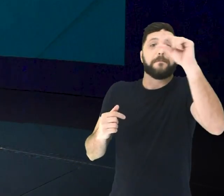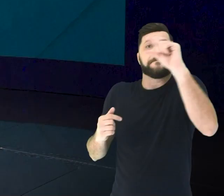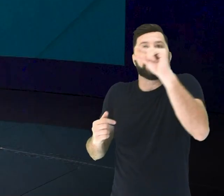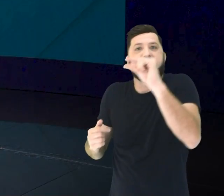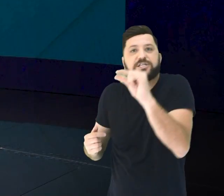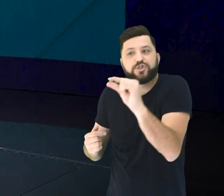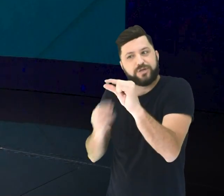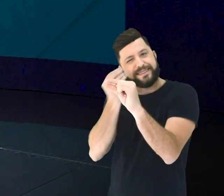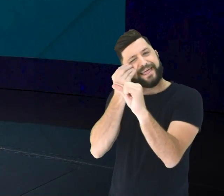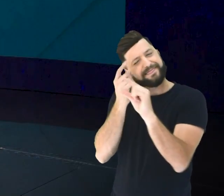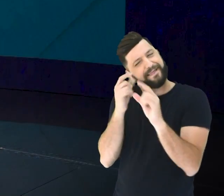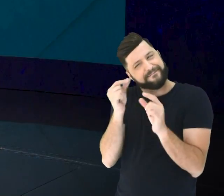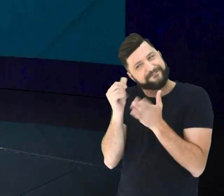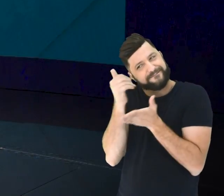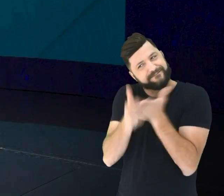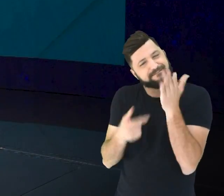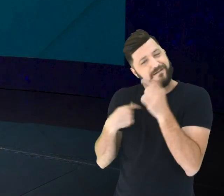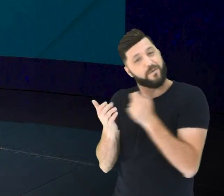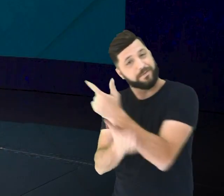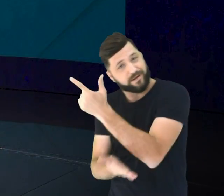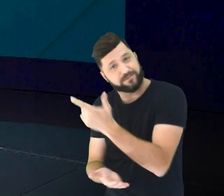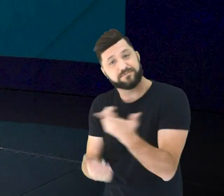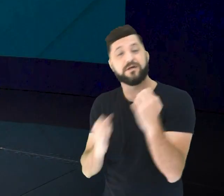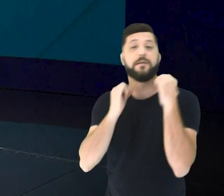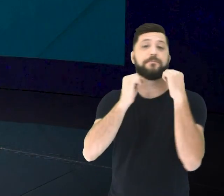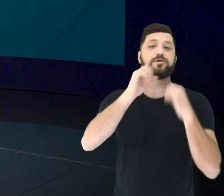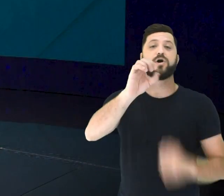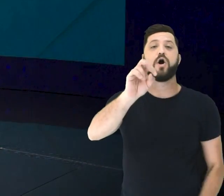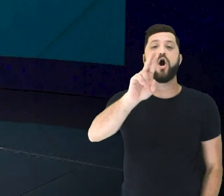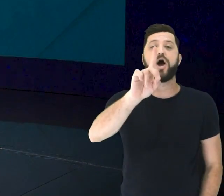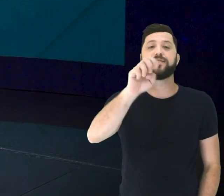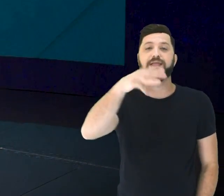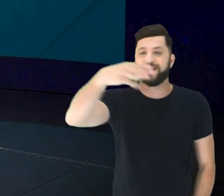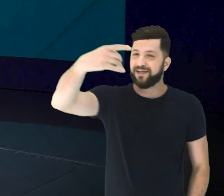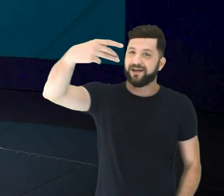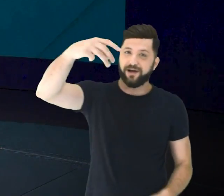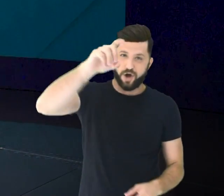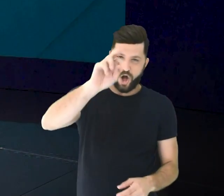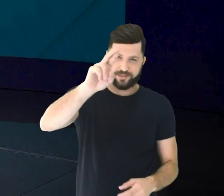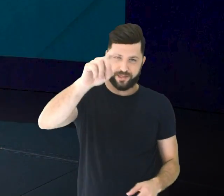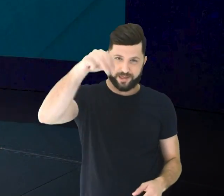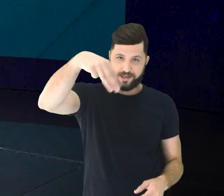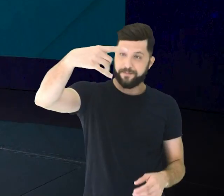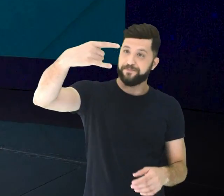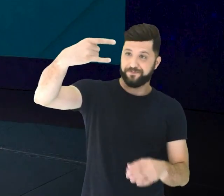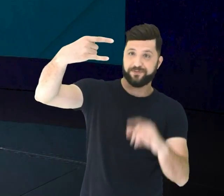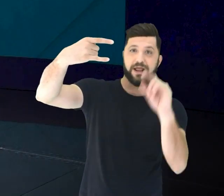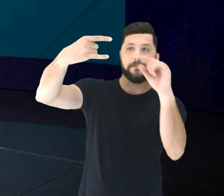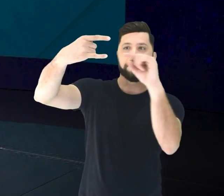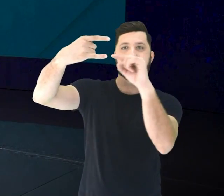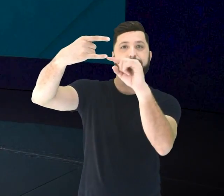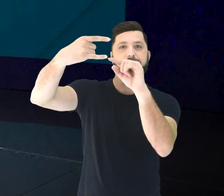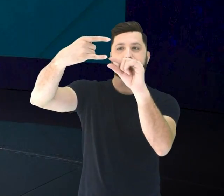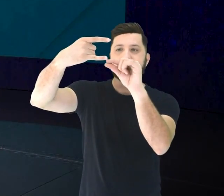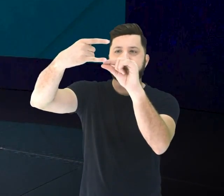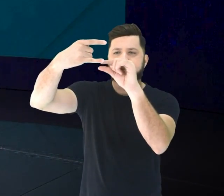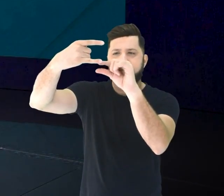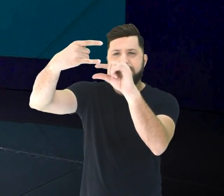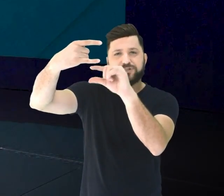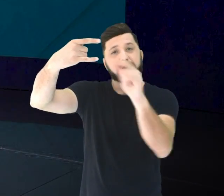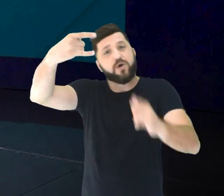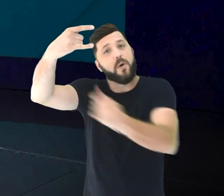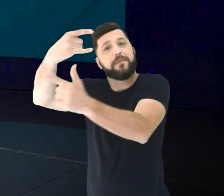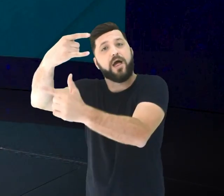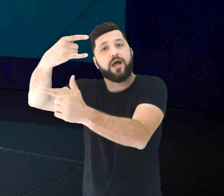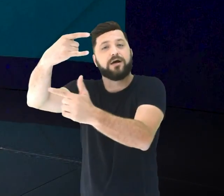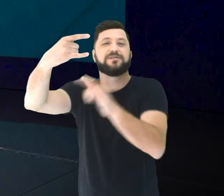para tentar pegar um descontinho você pode tentar colocar uma ordem abaixo de uma barra o que você sabe que é uma baixa a chance de